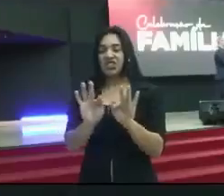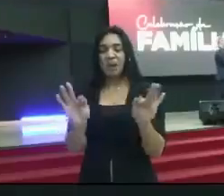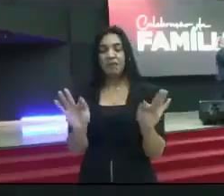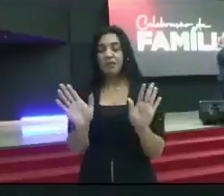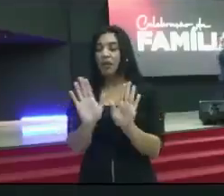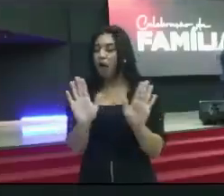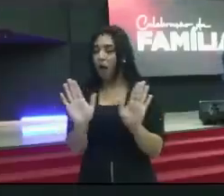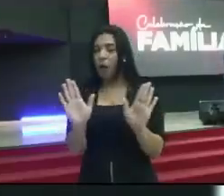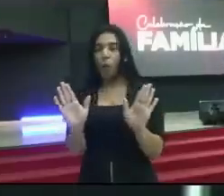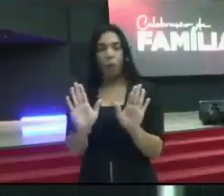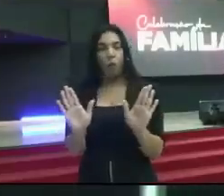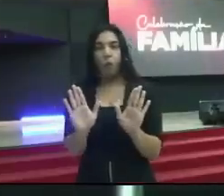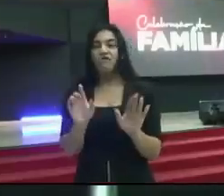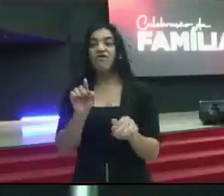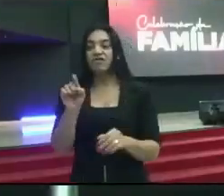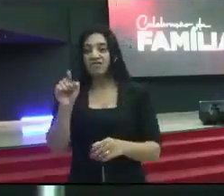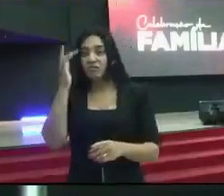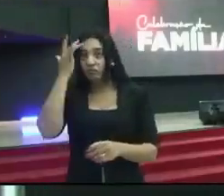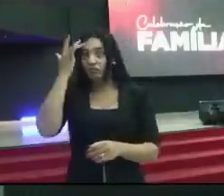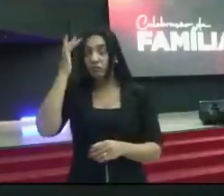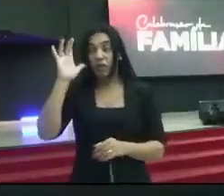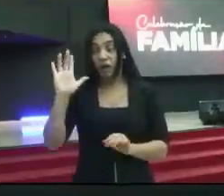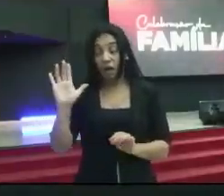sabe, eu quero